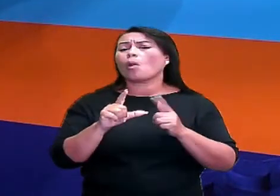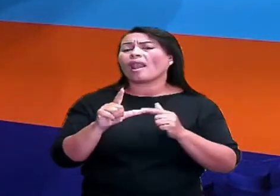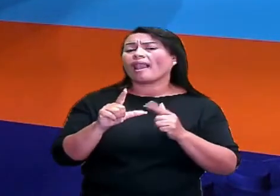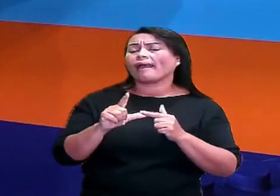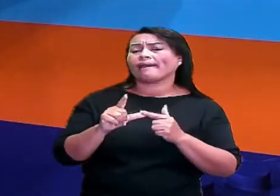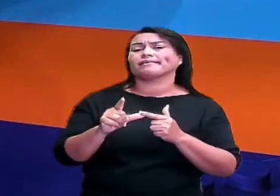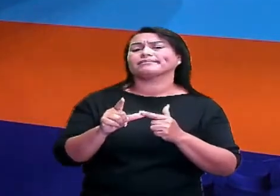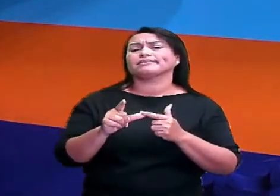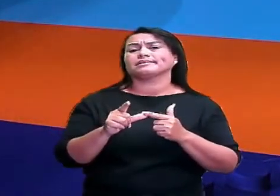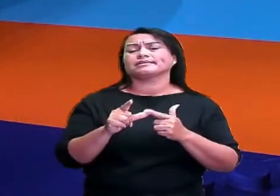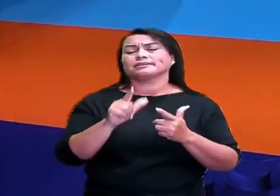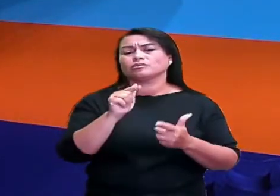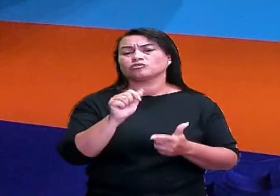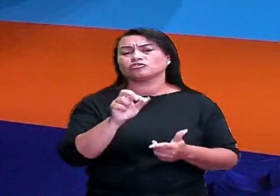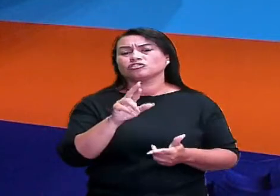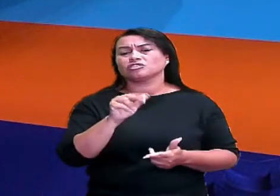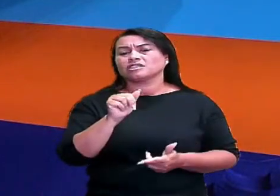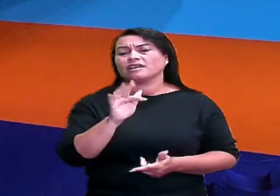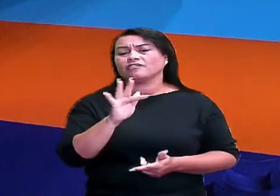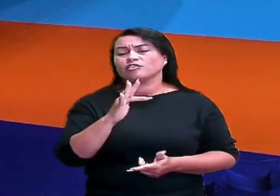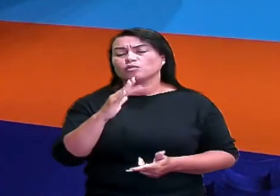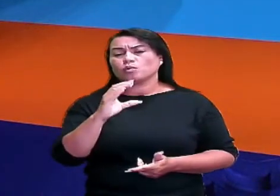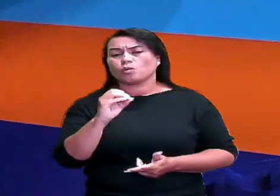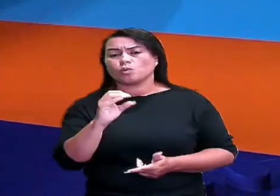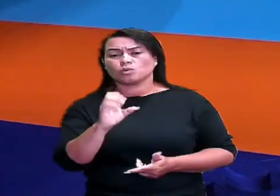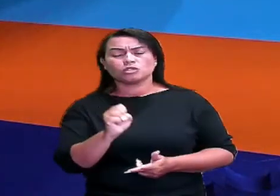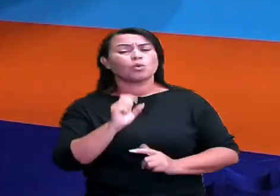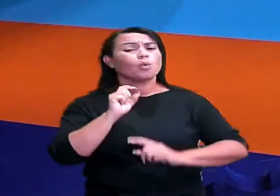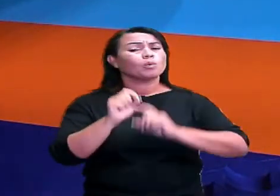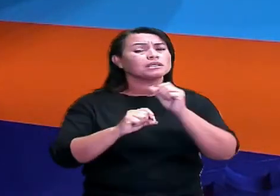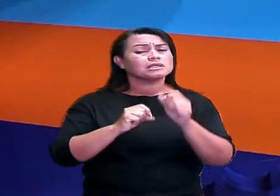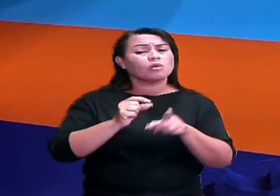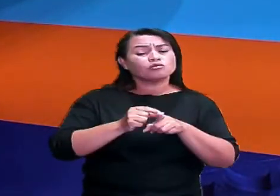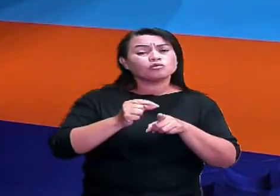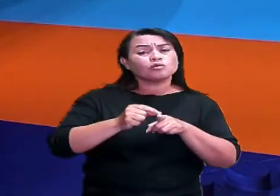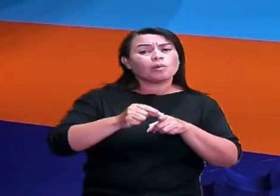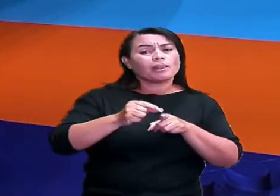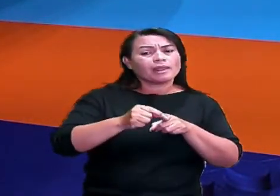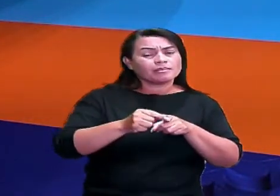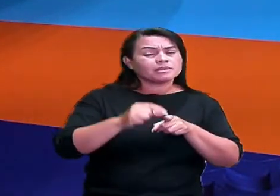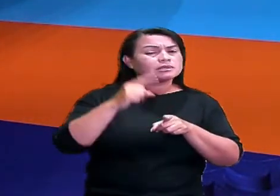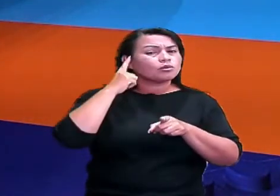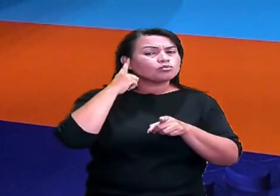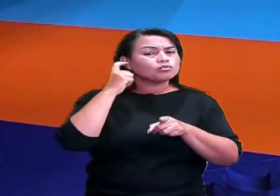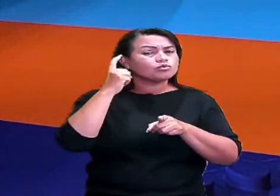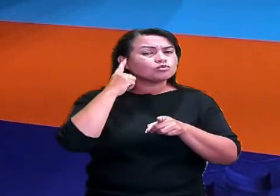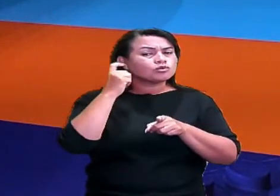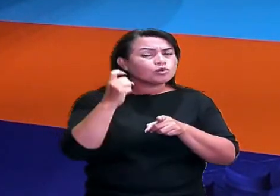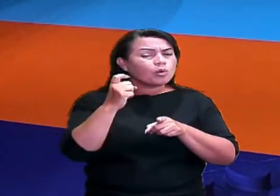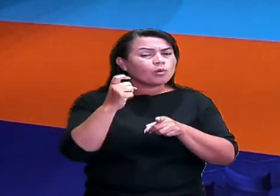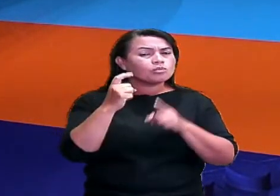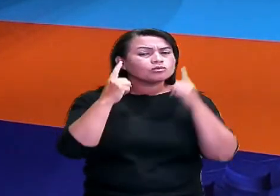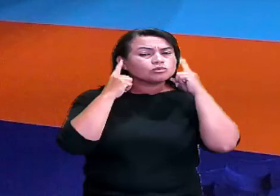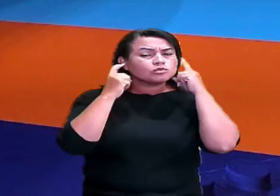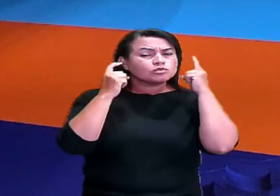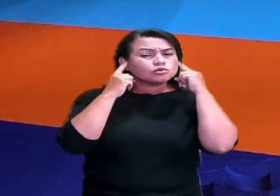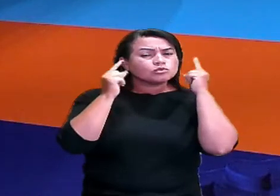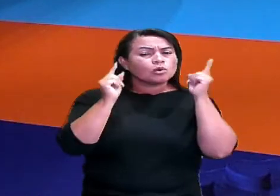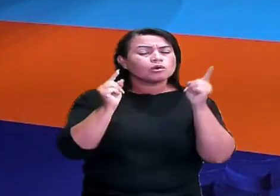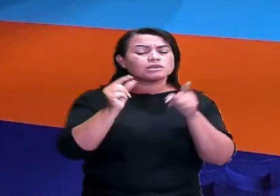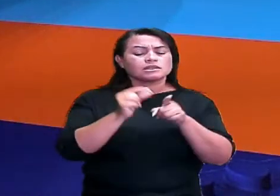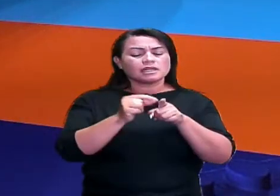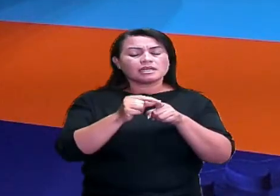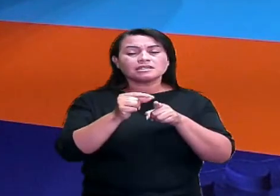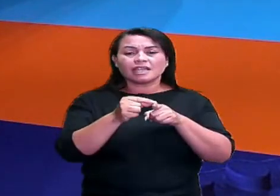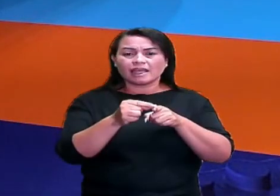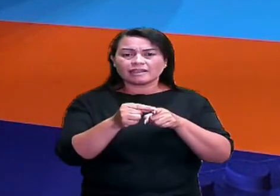são os sinais gráficos. Nós aprendemos o que são os fonemas, que são os sons, né? A escrita são